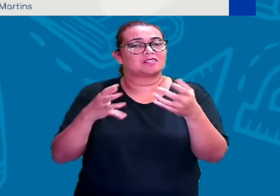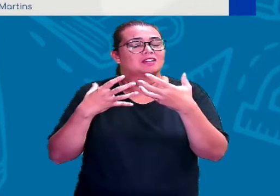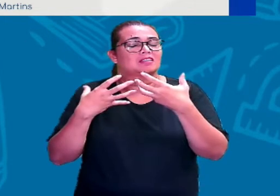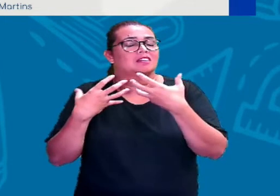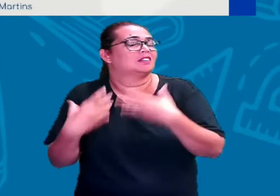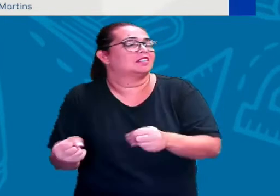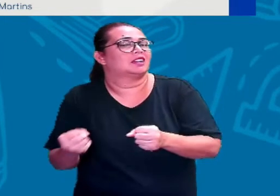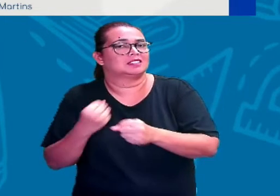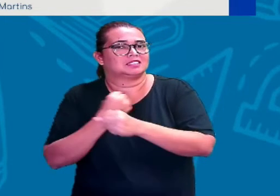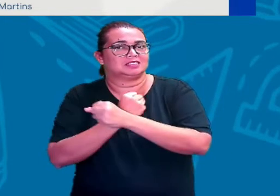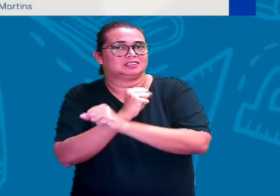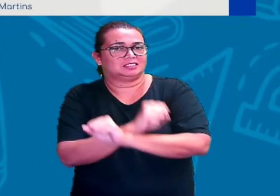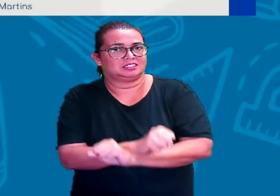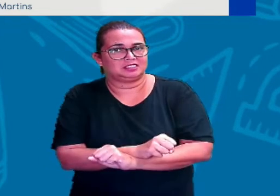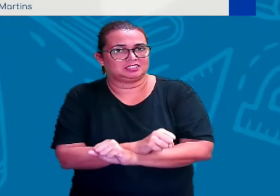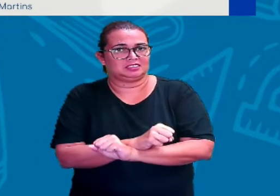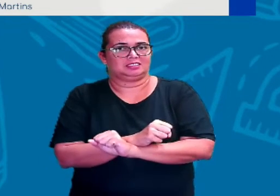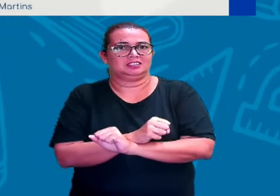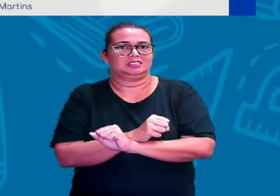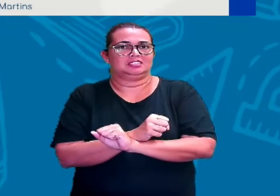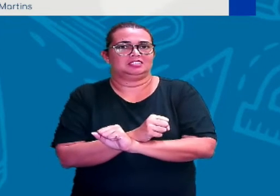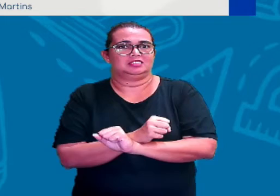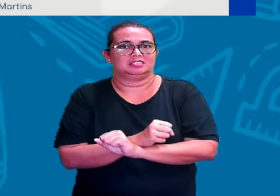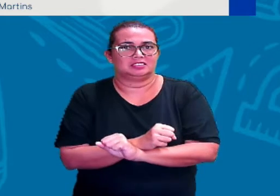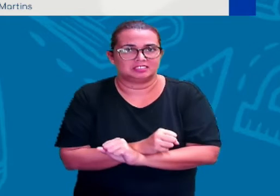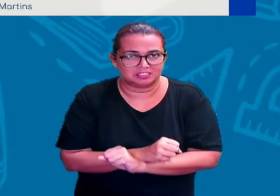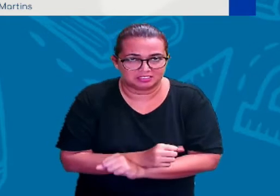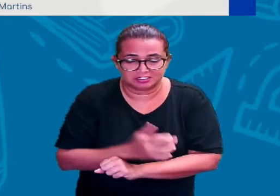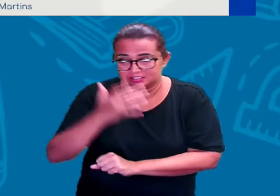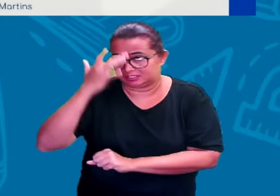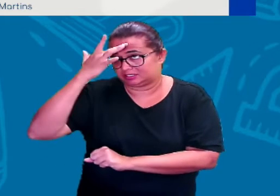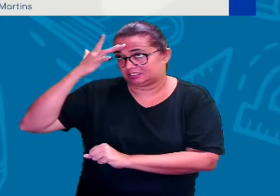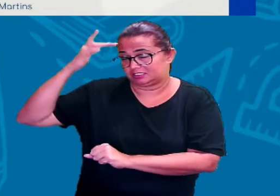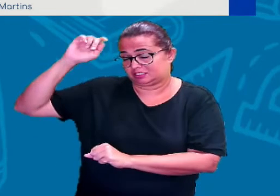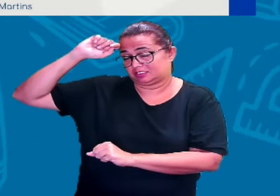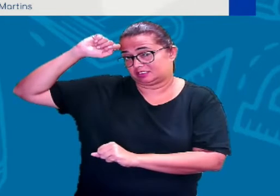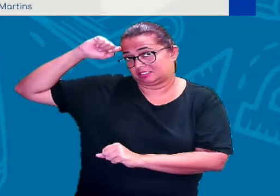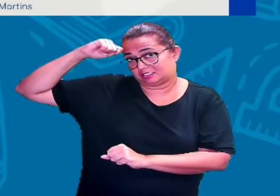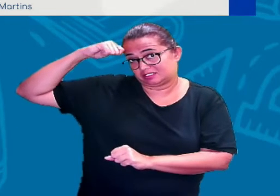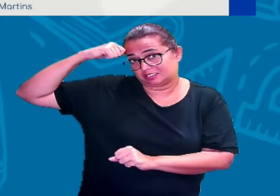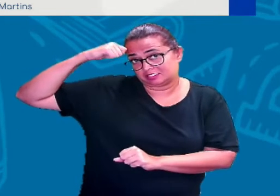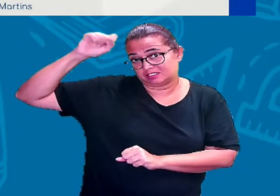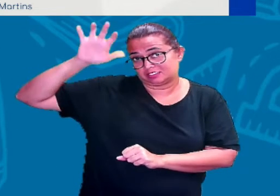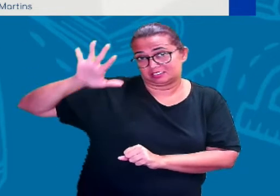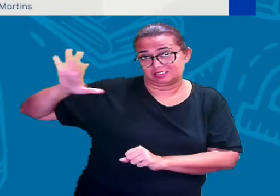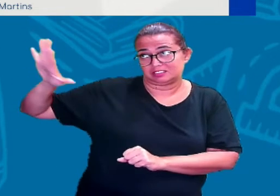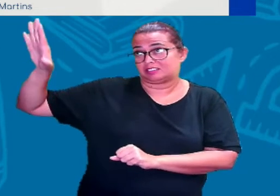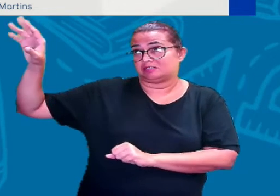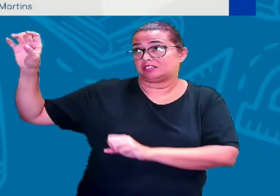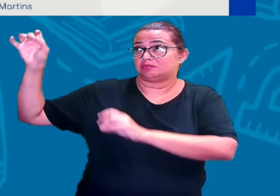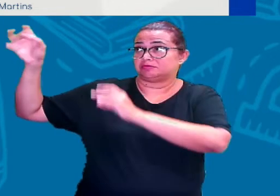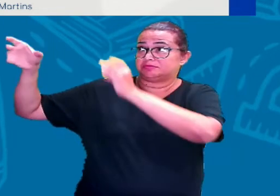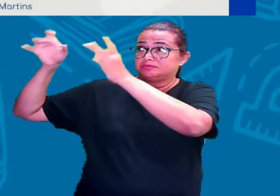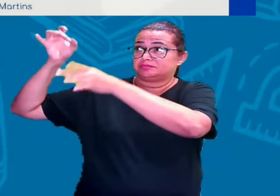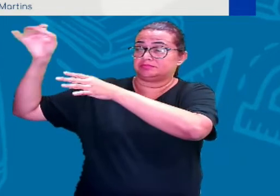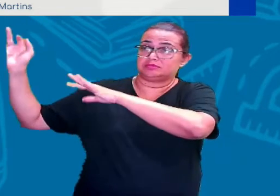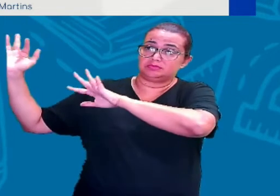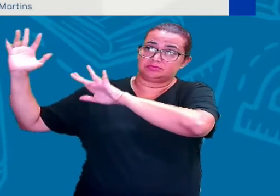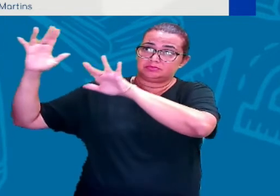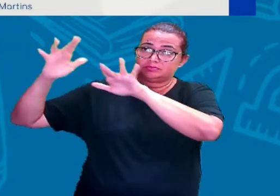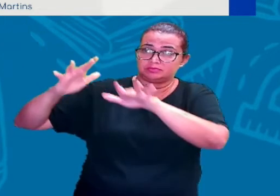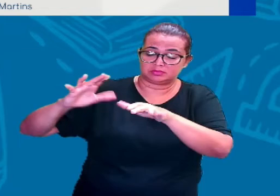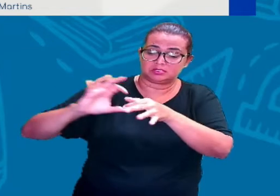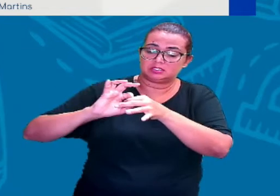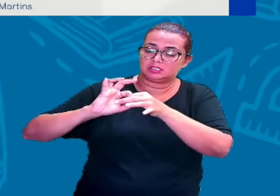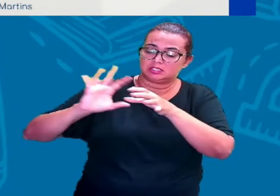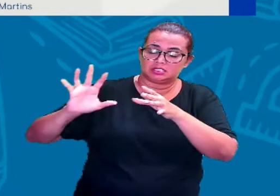Então, os africanos que foram escravizados, que fugiam, né? Os livres, os indígenas, os povos indígenas e